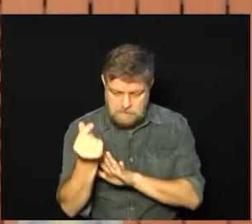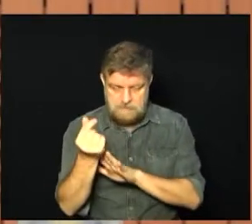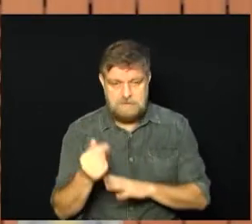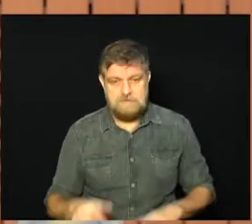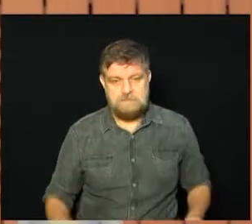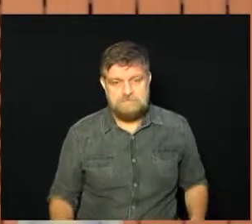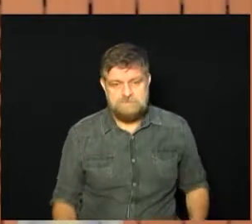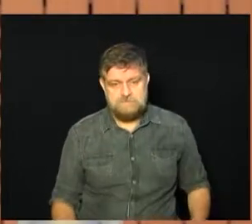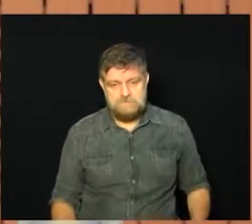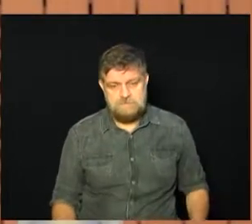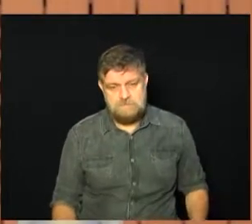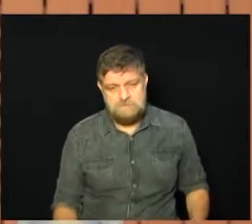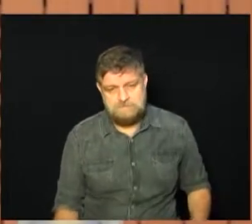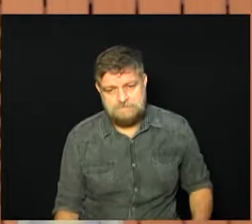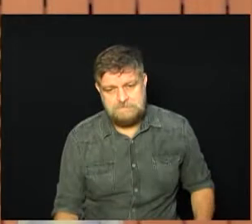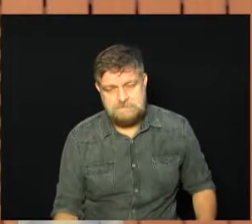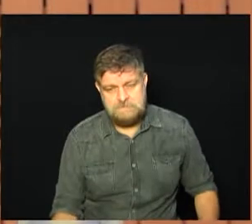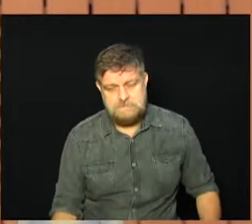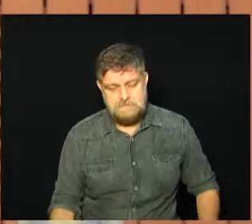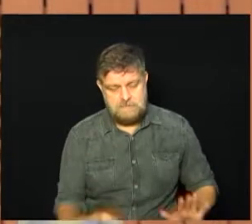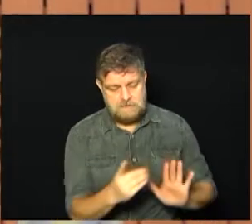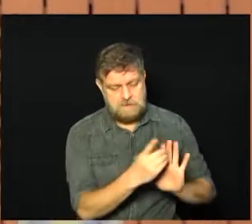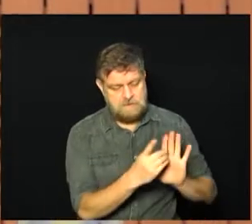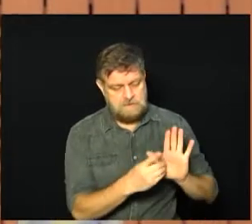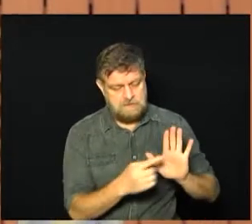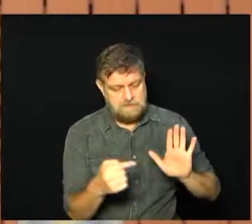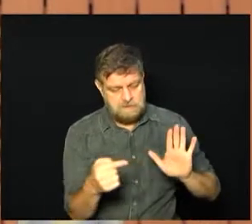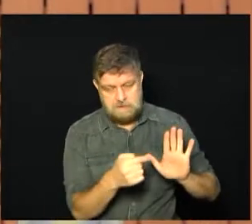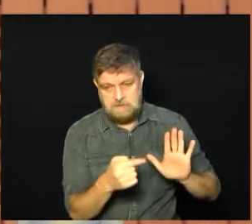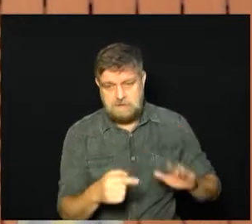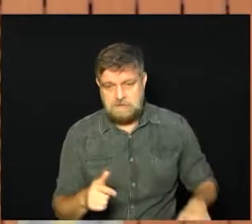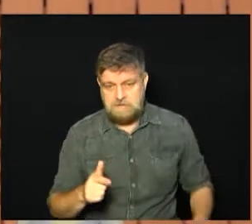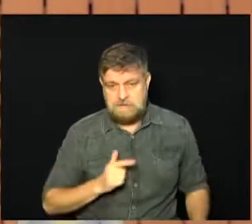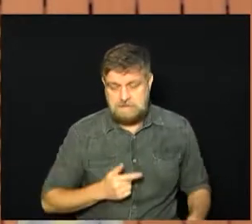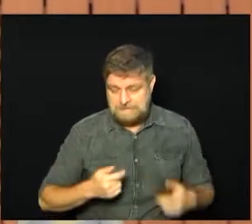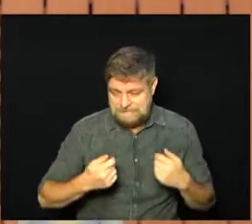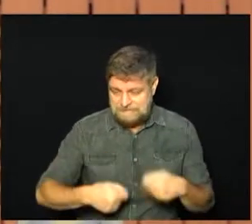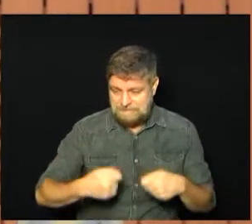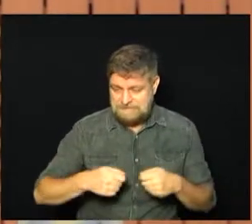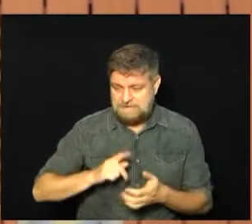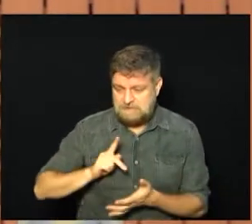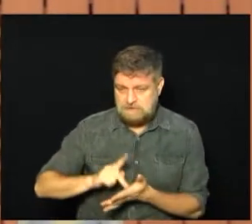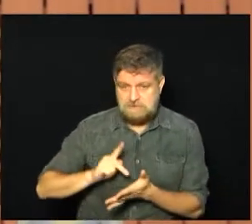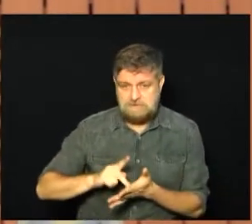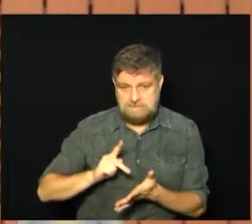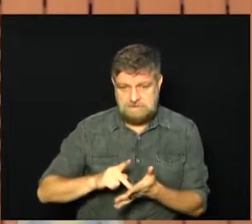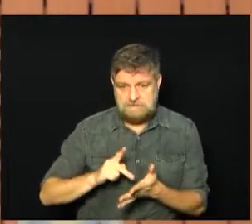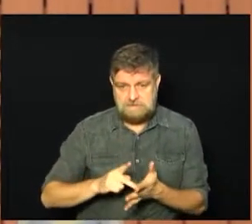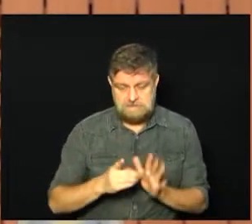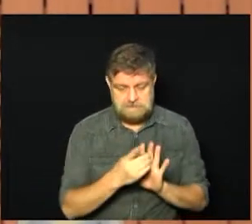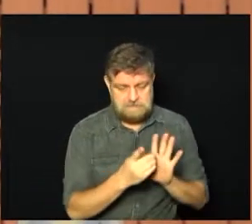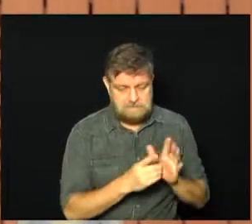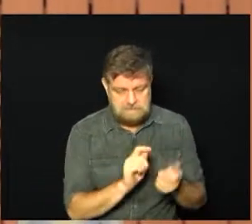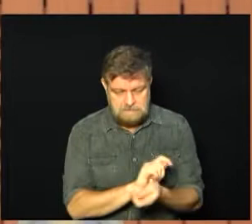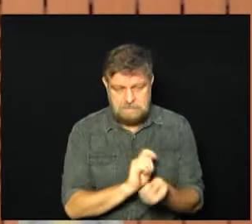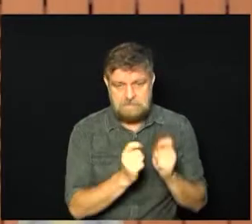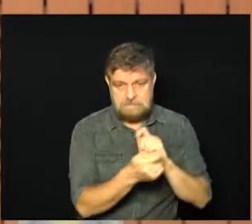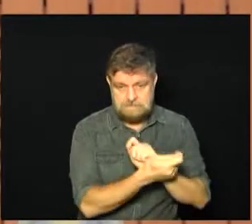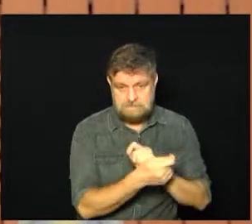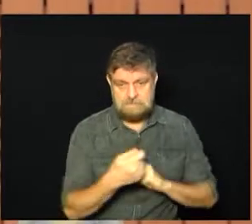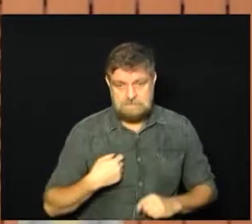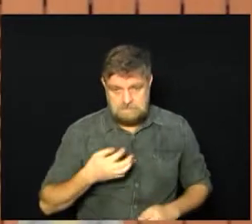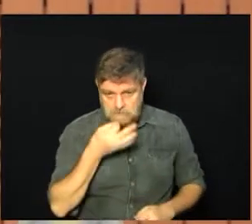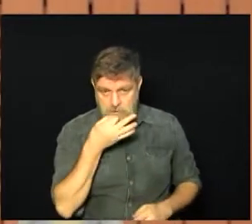é um decreto que urge, né, que precisa ser realmente revisto. Eu vejo com muito bons olhos